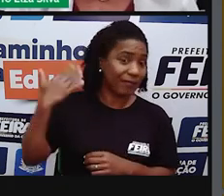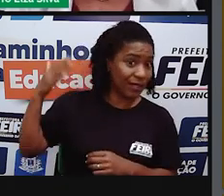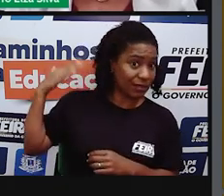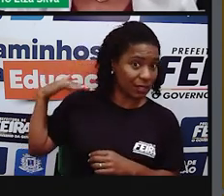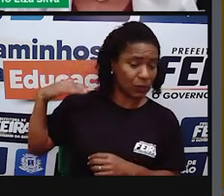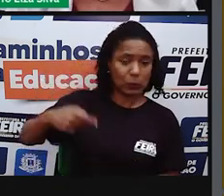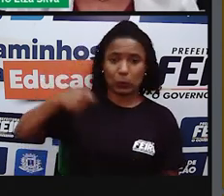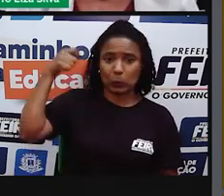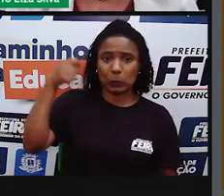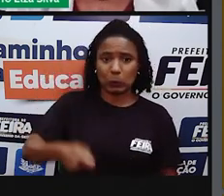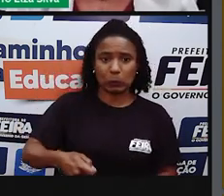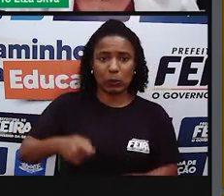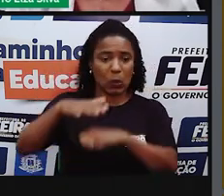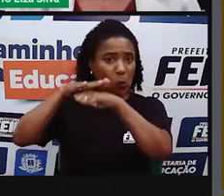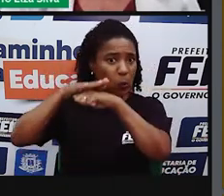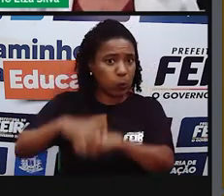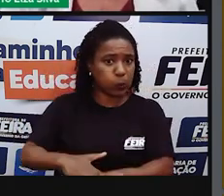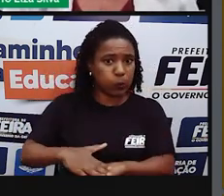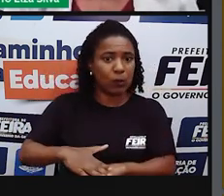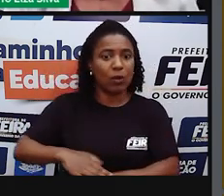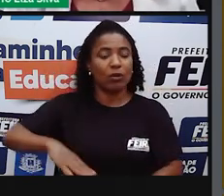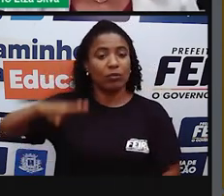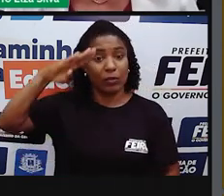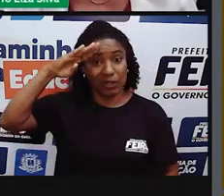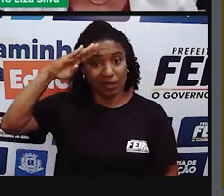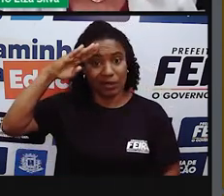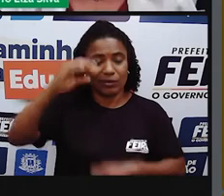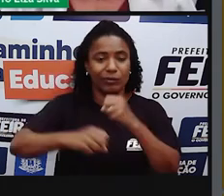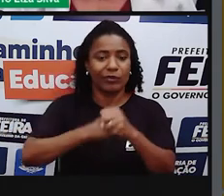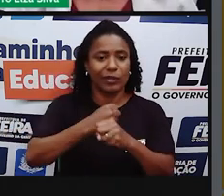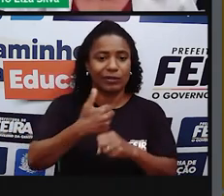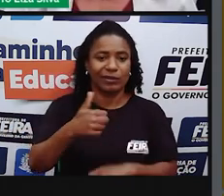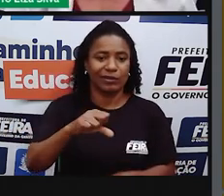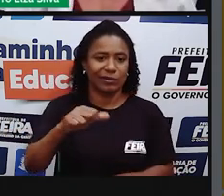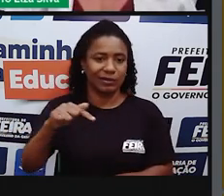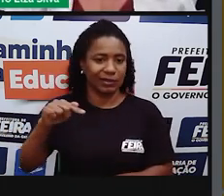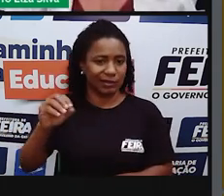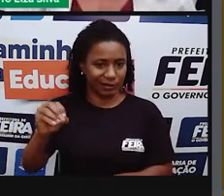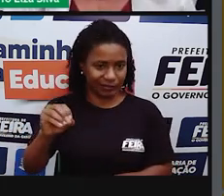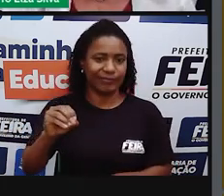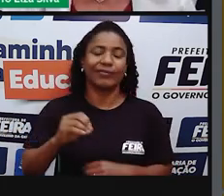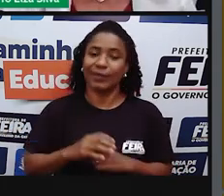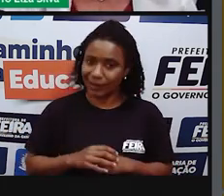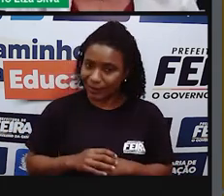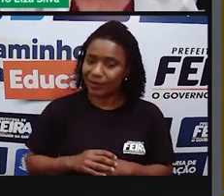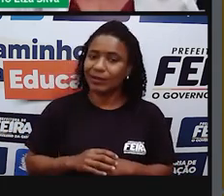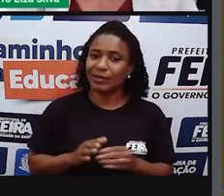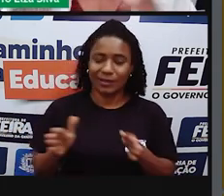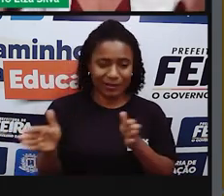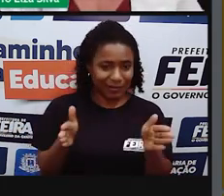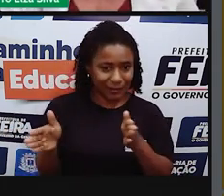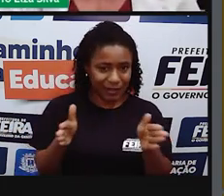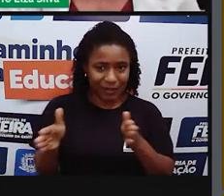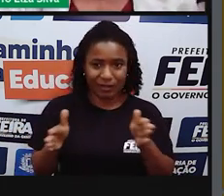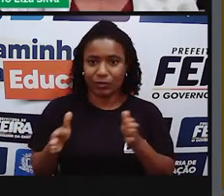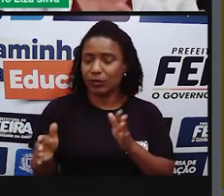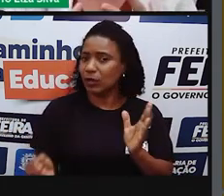militar, na década de 70. E nesse mesmo período, ele lançou 30 discos, né? Foi assim